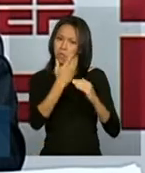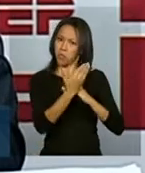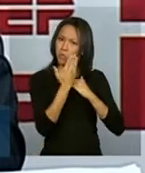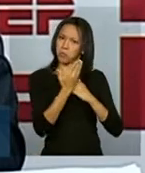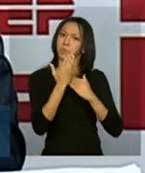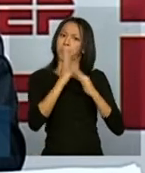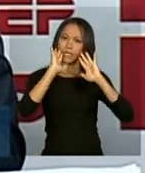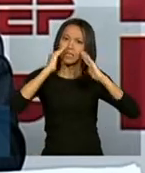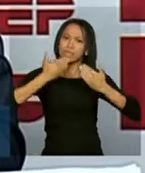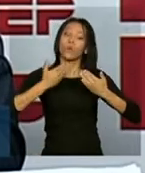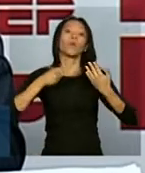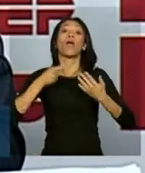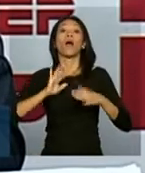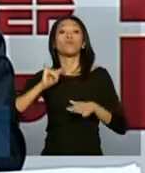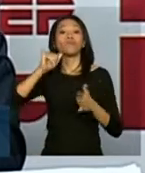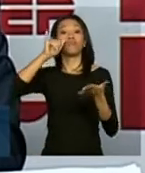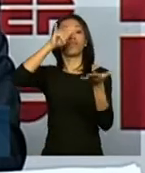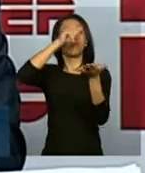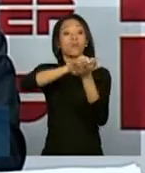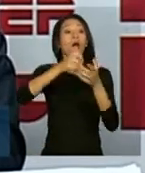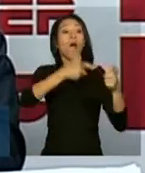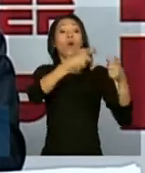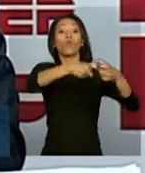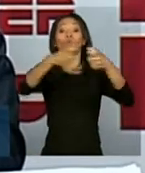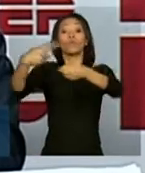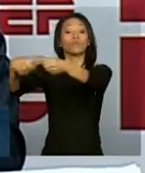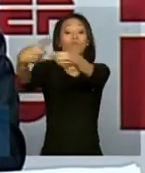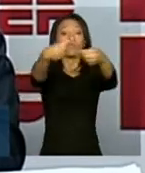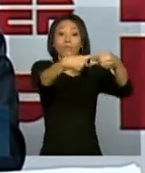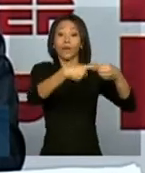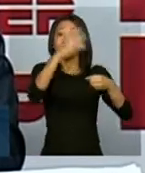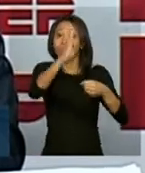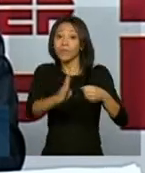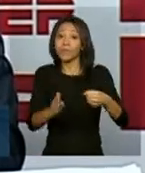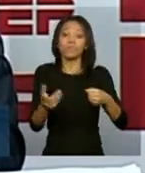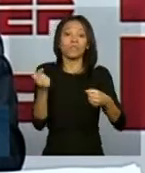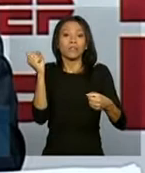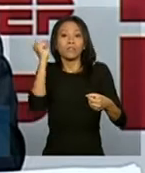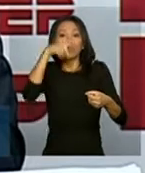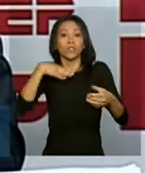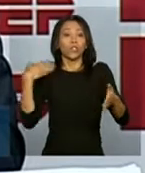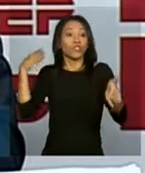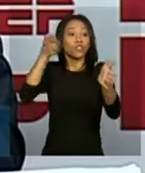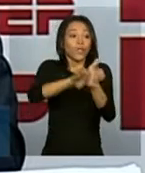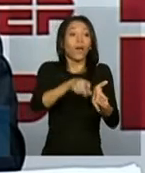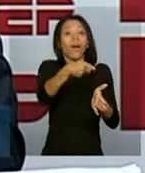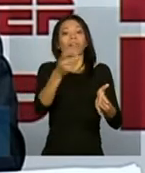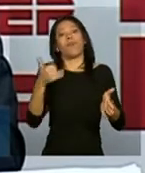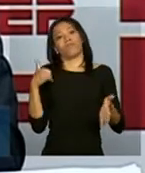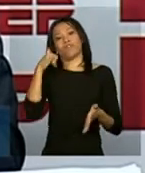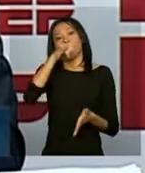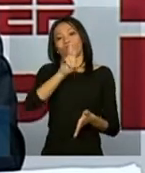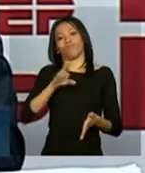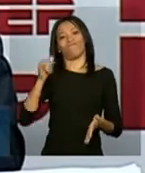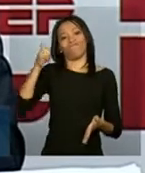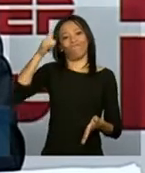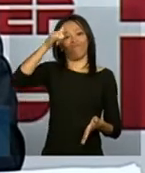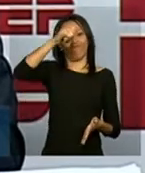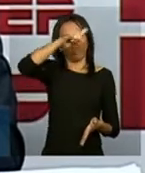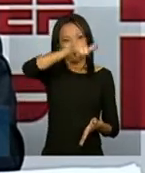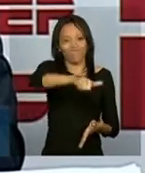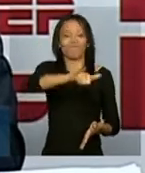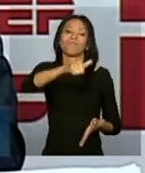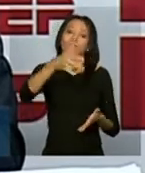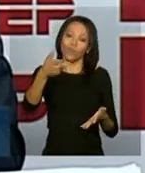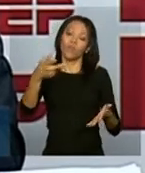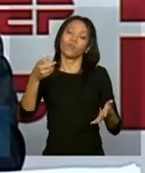de colocar avião, porque nós temos algumas regiões muito remotas que a única forma de nós atendermos era através de avião, no meio da Amazônia. E